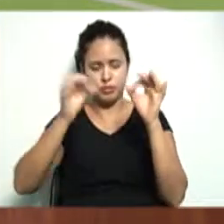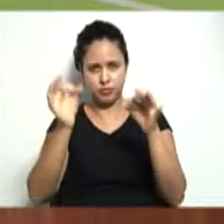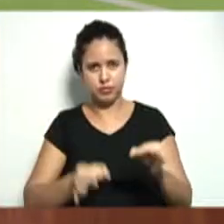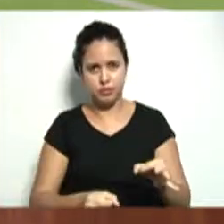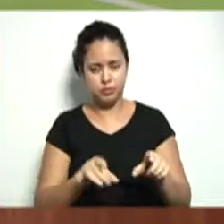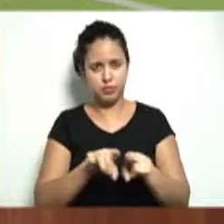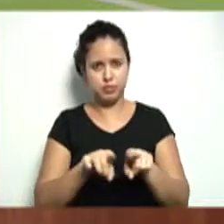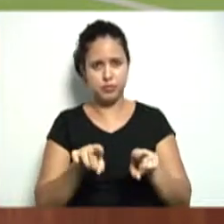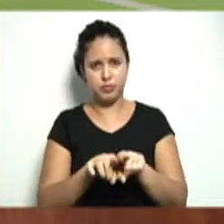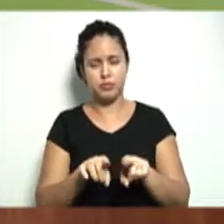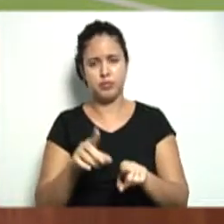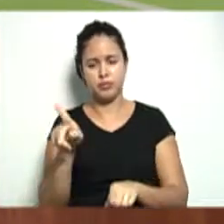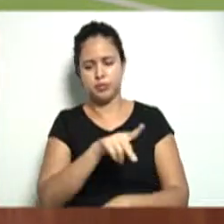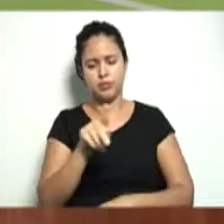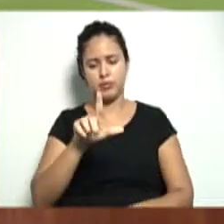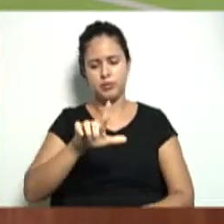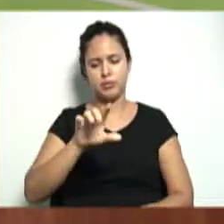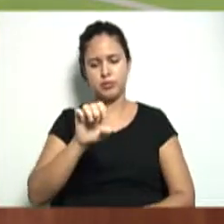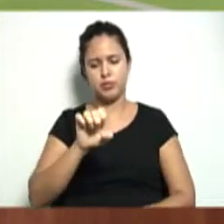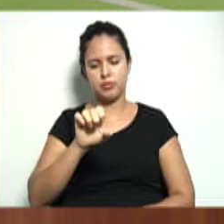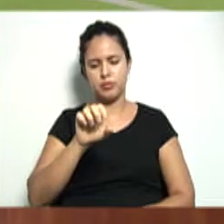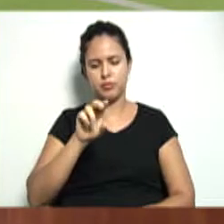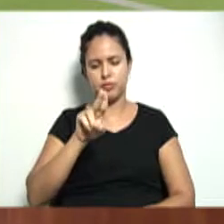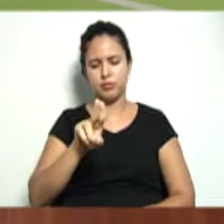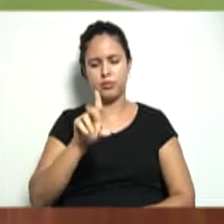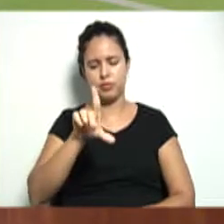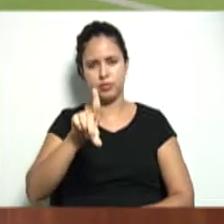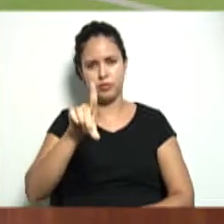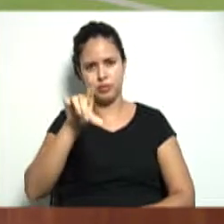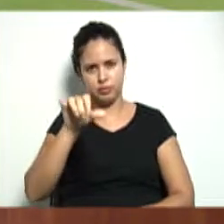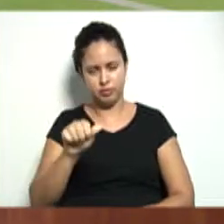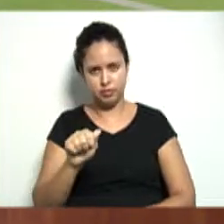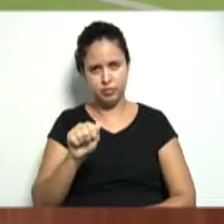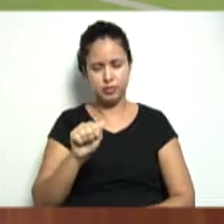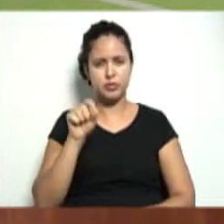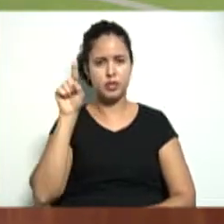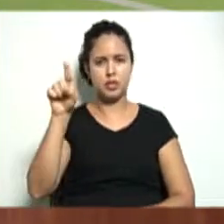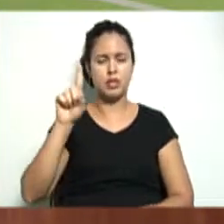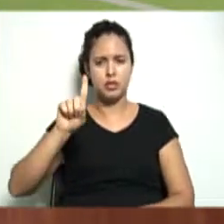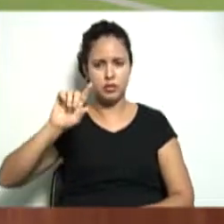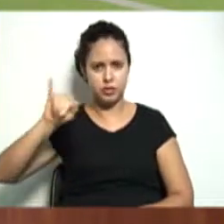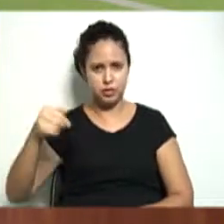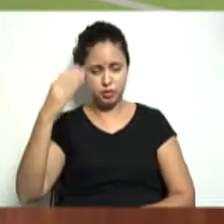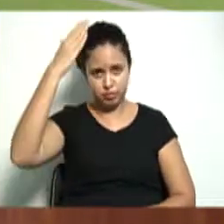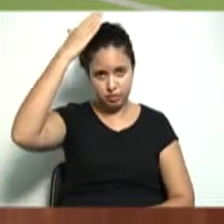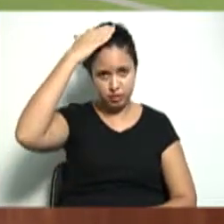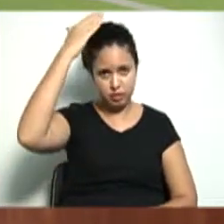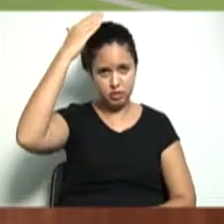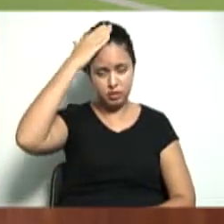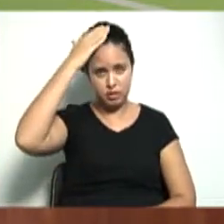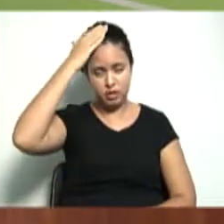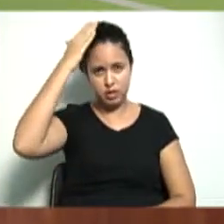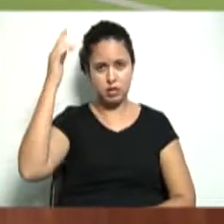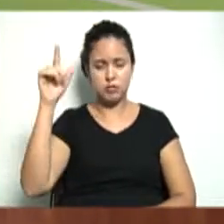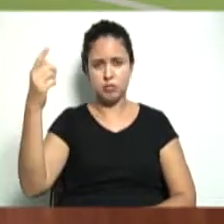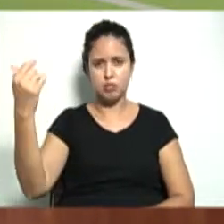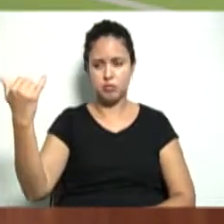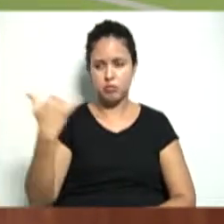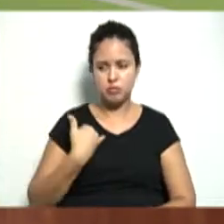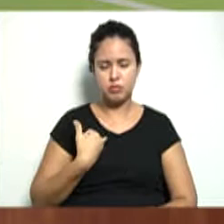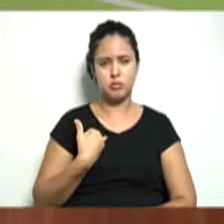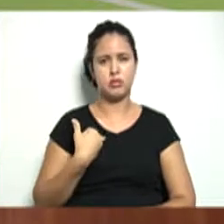Inácio, lá da escola Jorge Teixeira, lá de Ji-Paraná, também disse que os estudantes lá